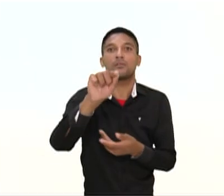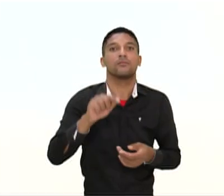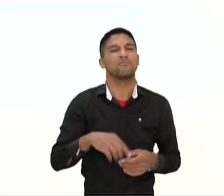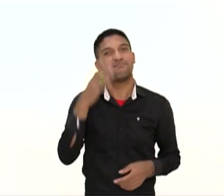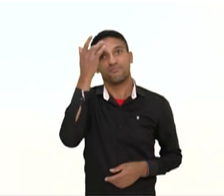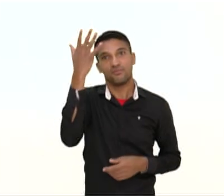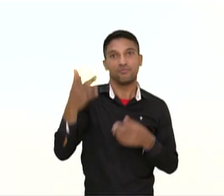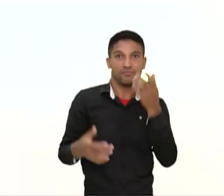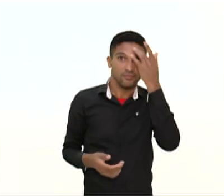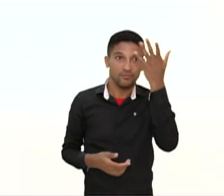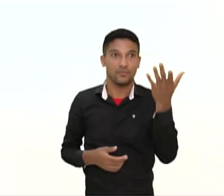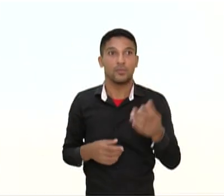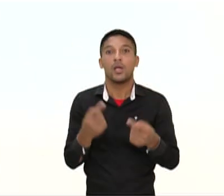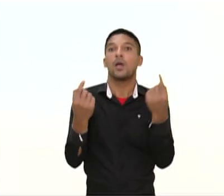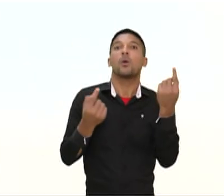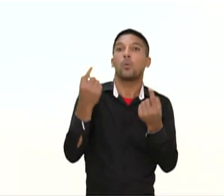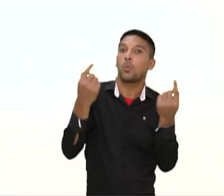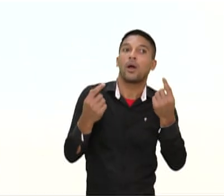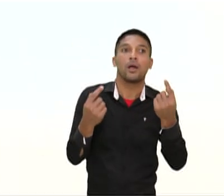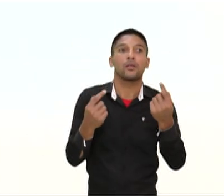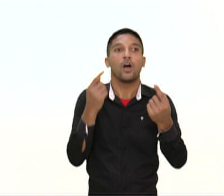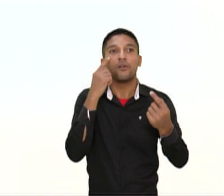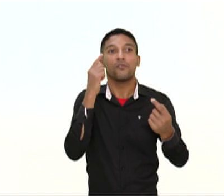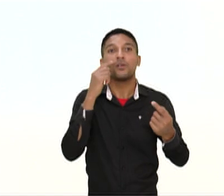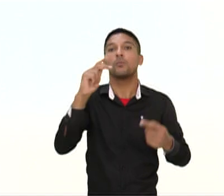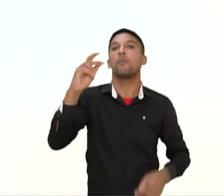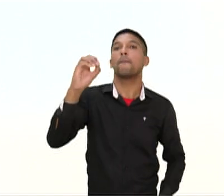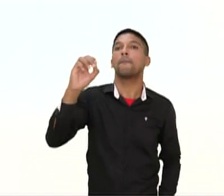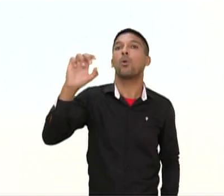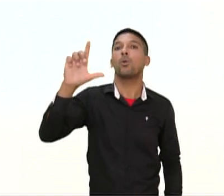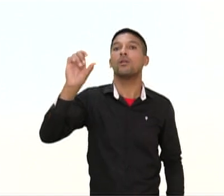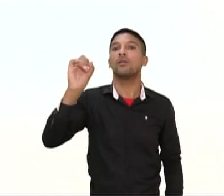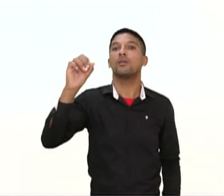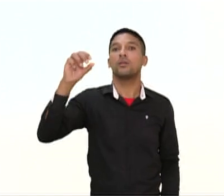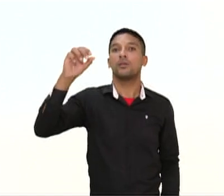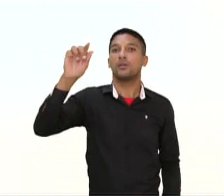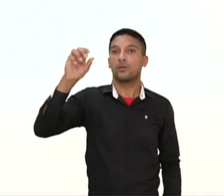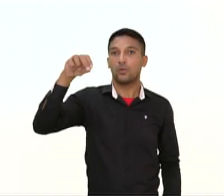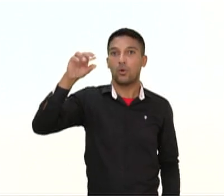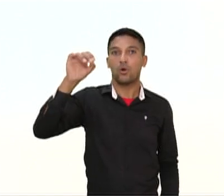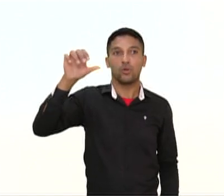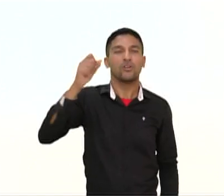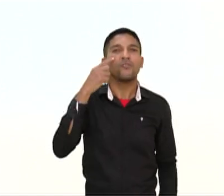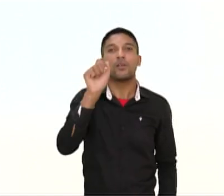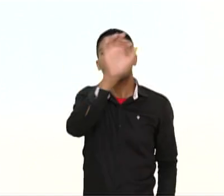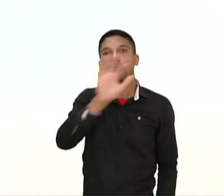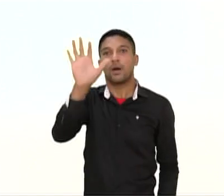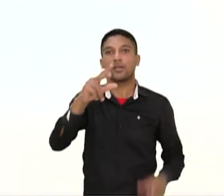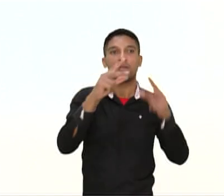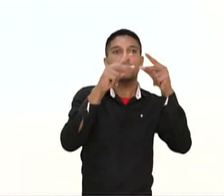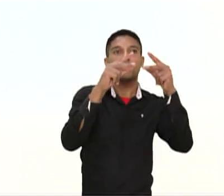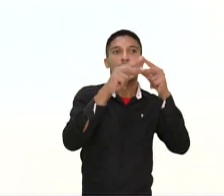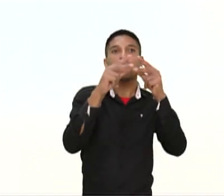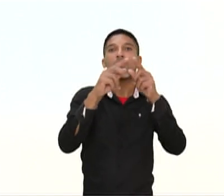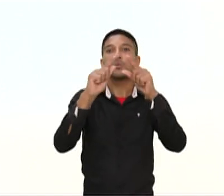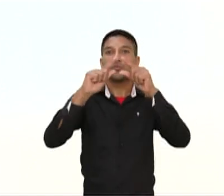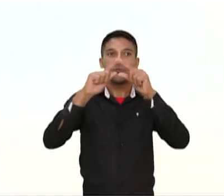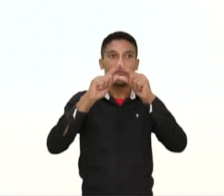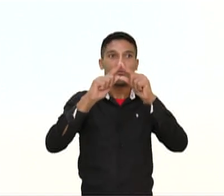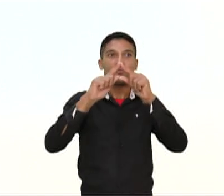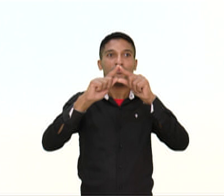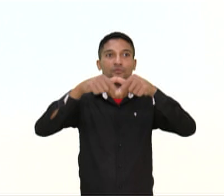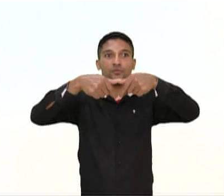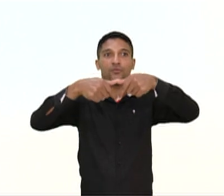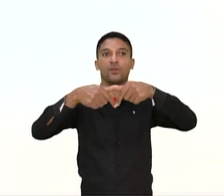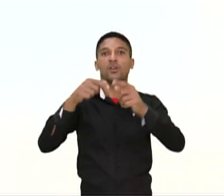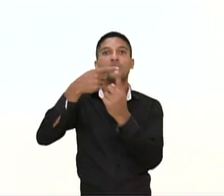molezinha. Quais dos polígonos abaixo são convexos? Então, você olha o desenho aí, você vai me dizer qual é convexo e qual não